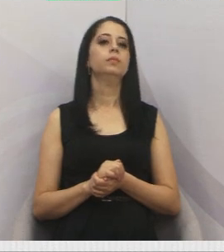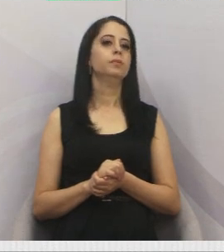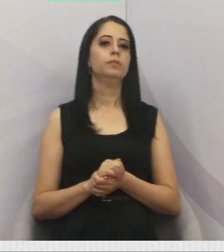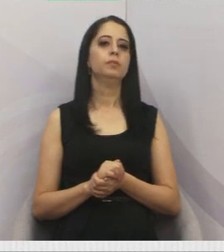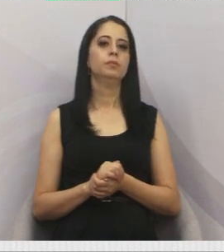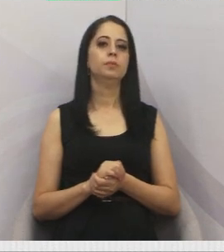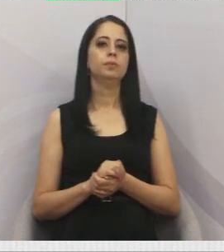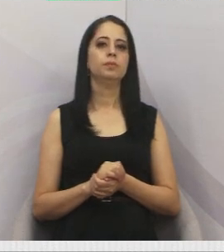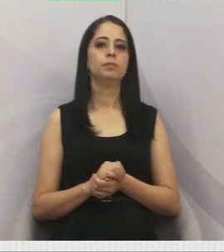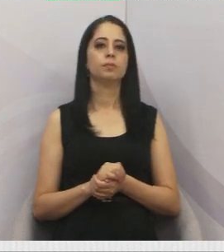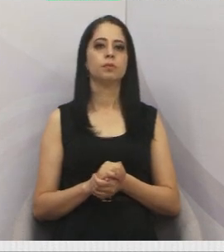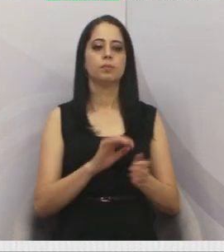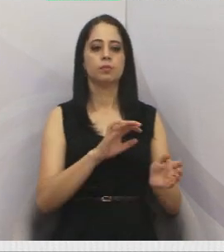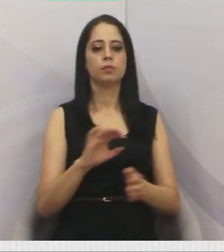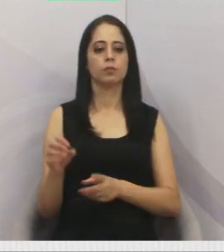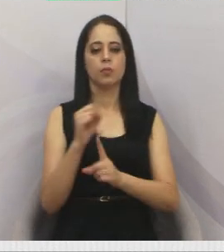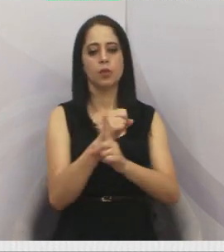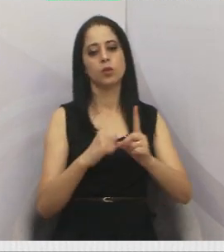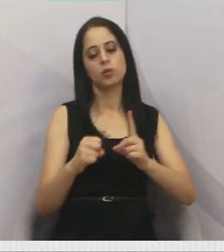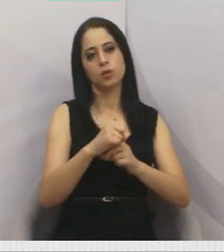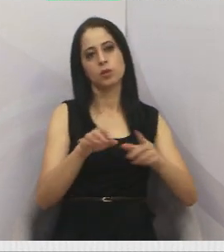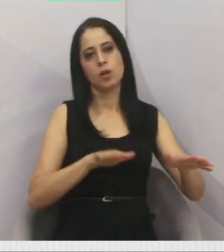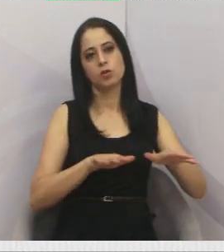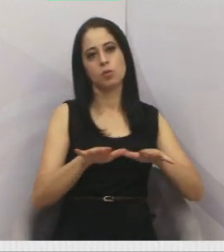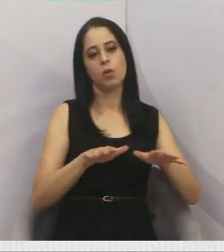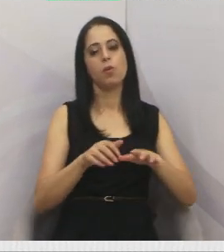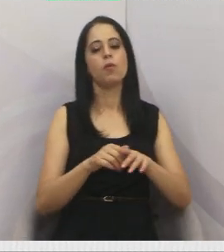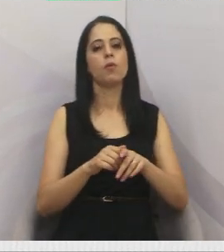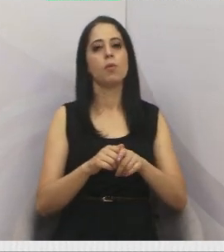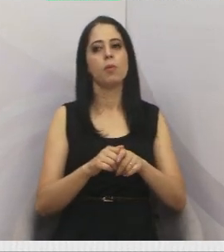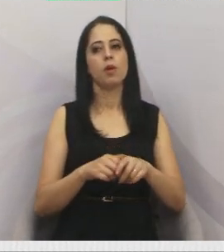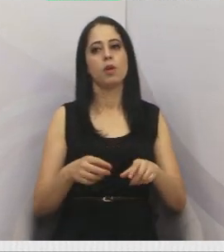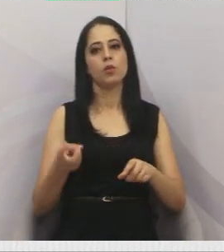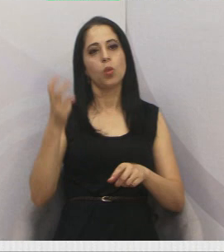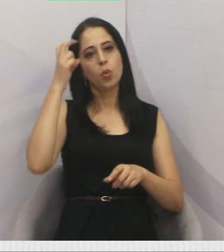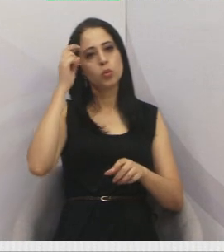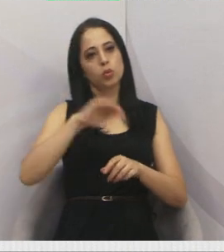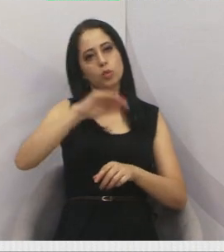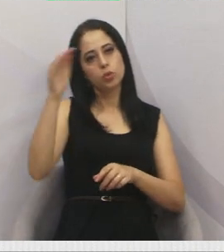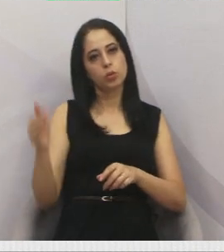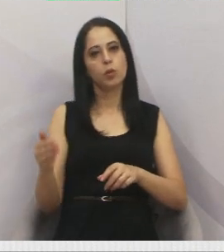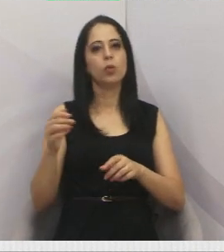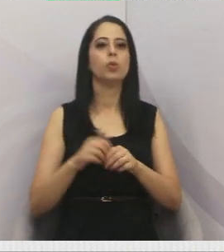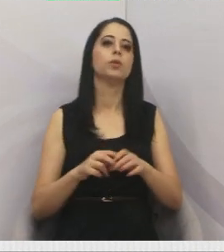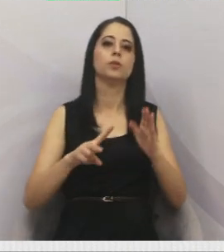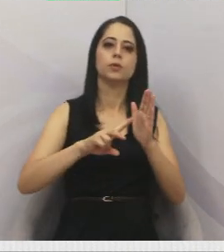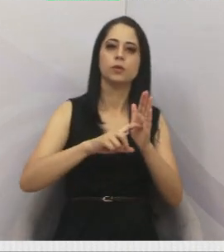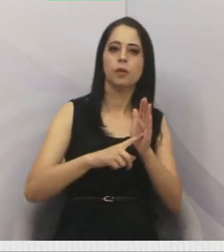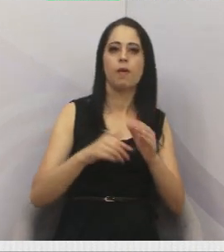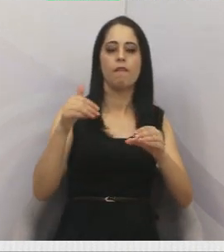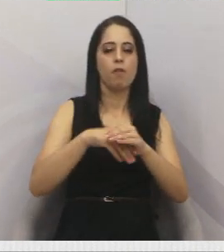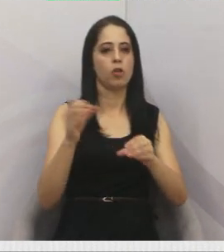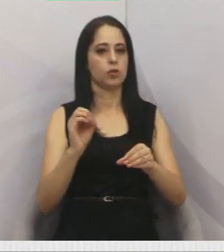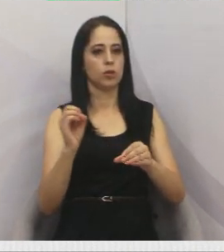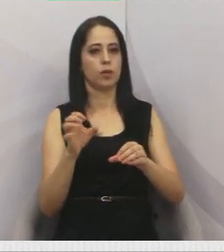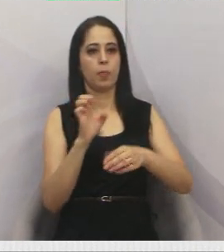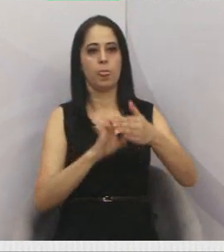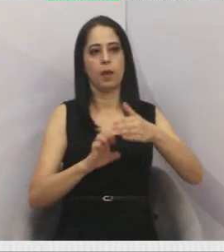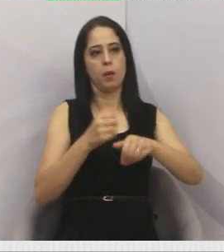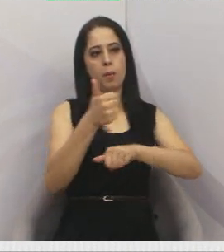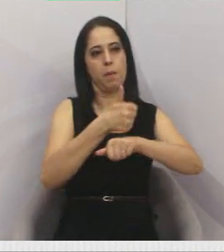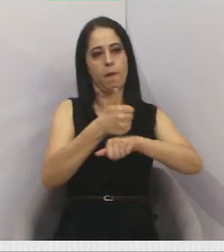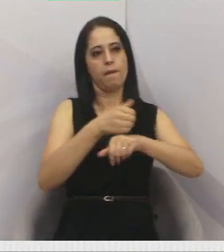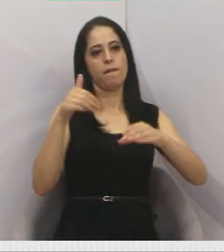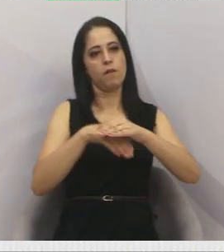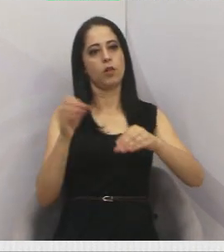Segmento Movimentos Populares, um voto para Cultura no Morro. Segmento Entidade Classe Sindical, voto em branco. Segmento Empresas e Entidades Profissionais,